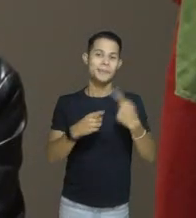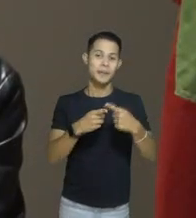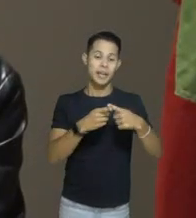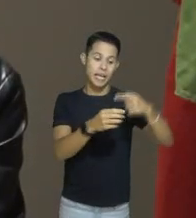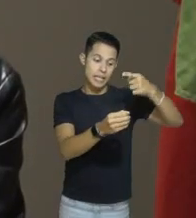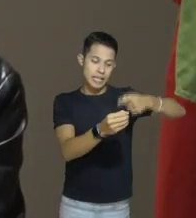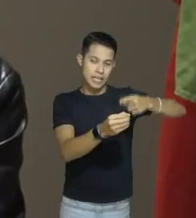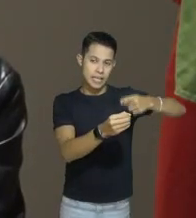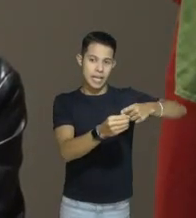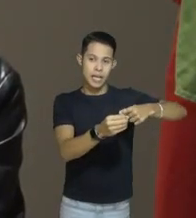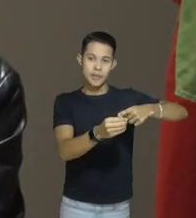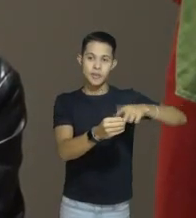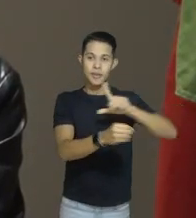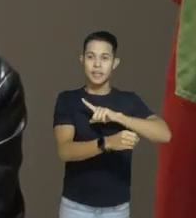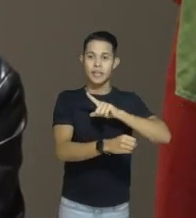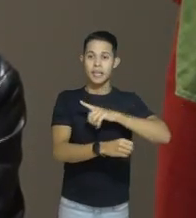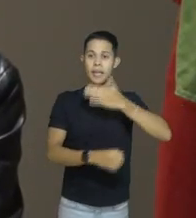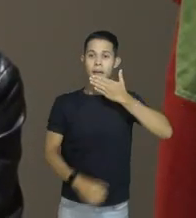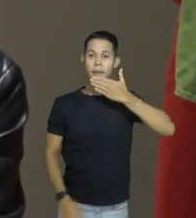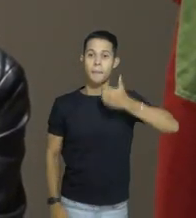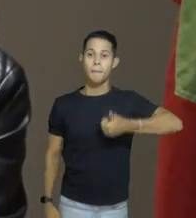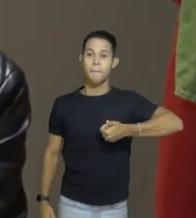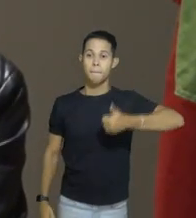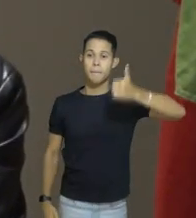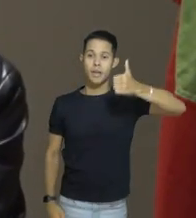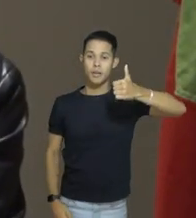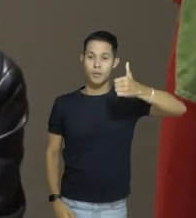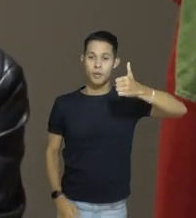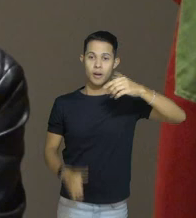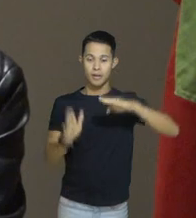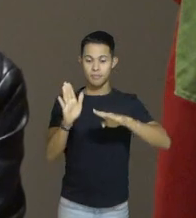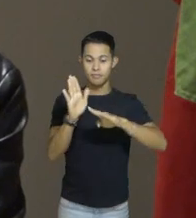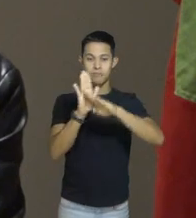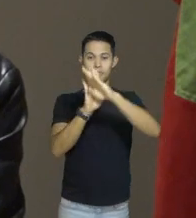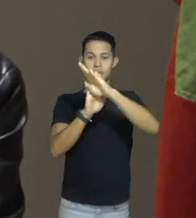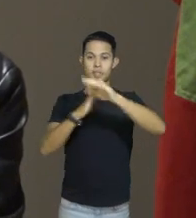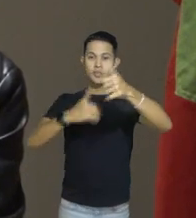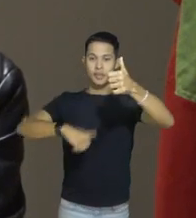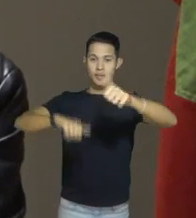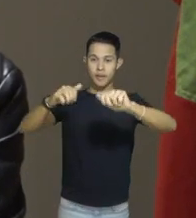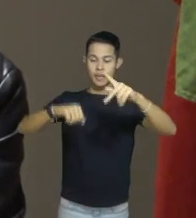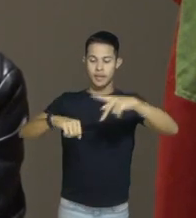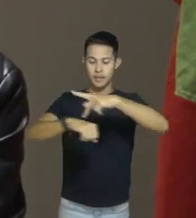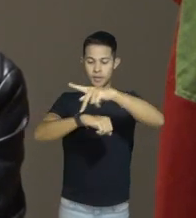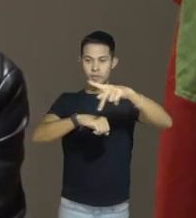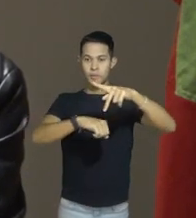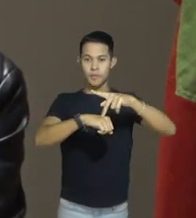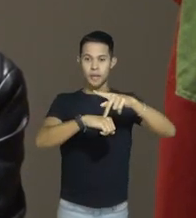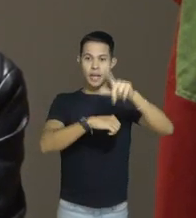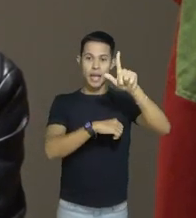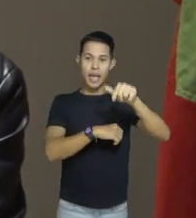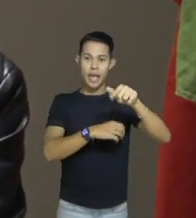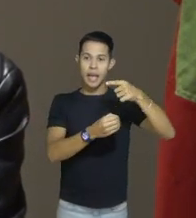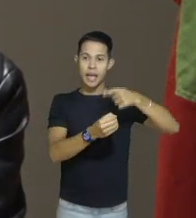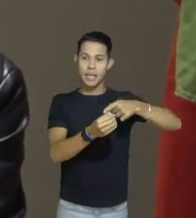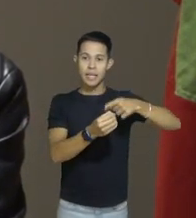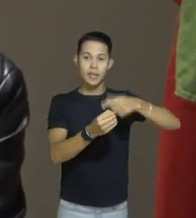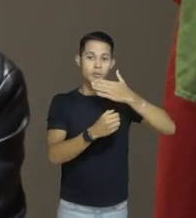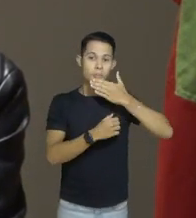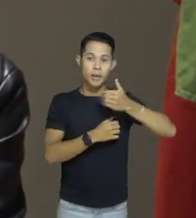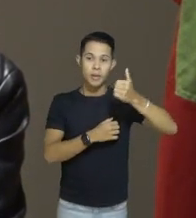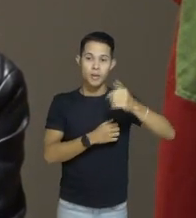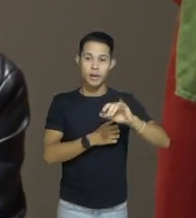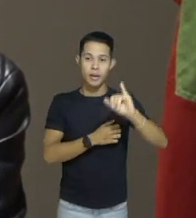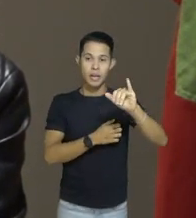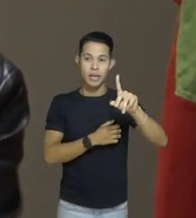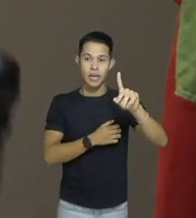cidade que tem um dos melhores IDEBs, os índices de avaliação do país. Nós somos a cidade hoje com o melhor IDEB da Grande